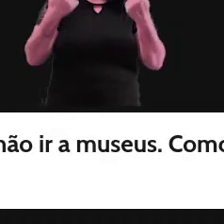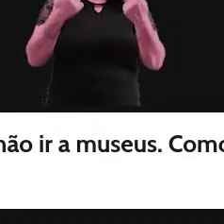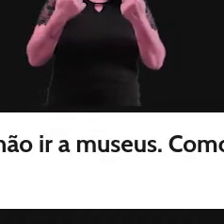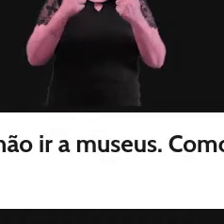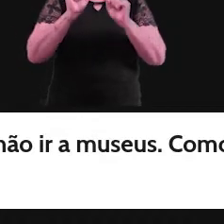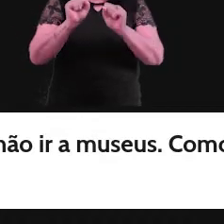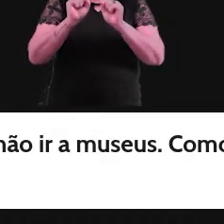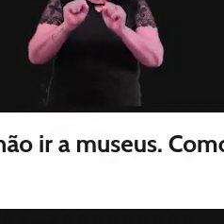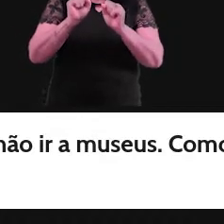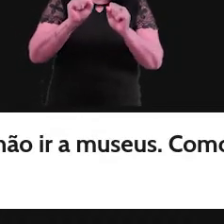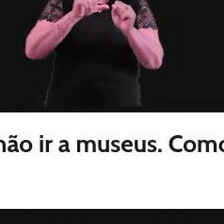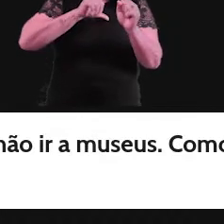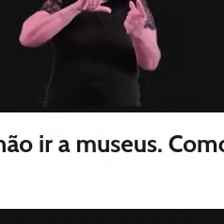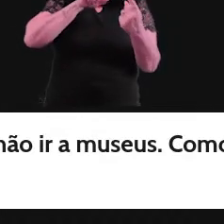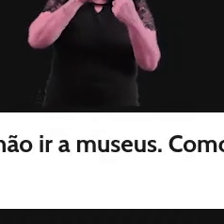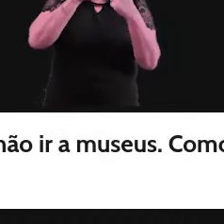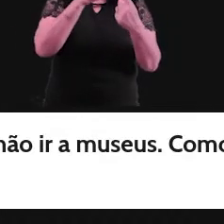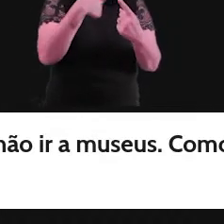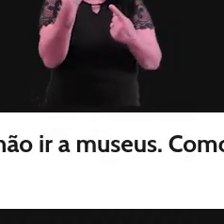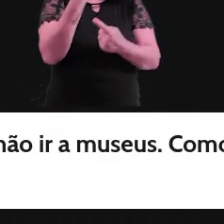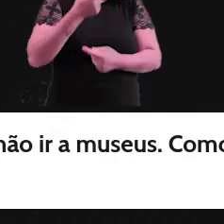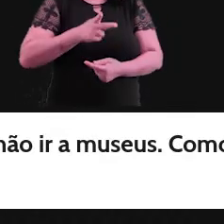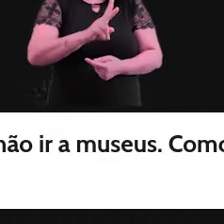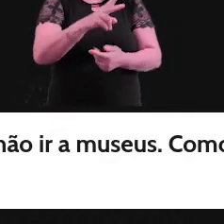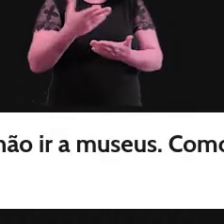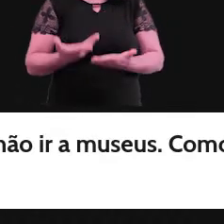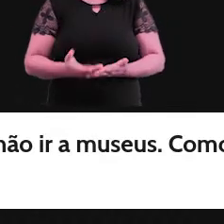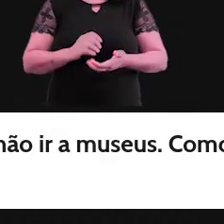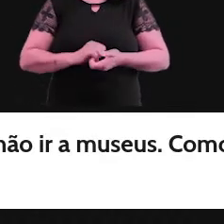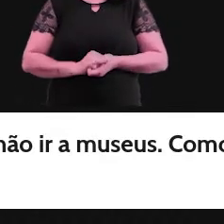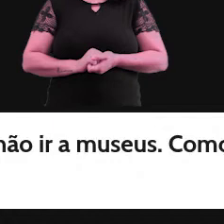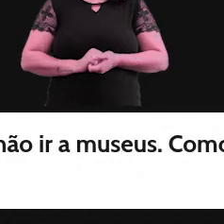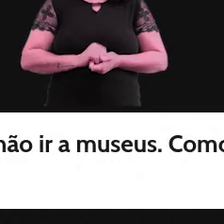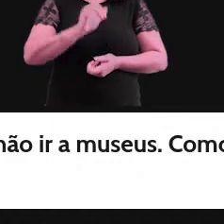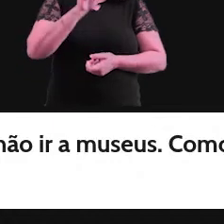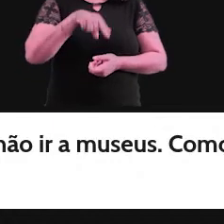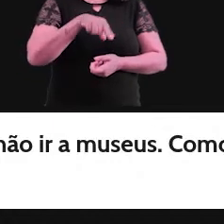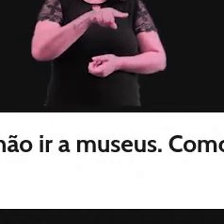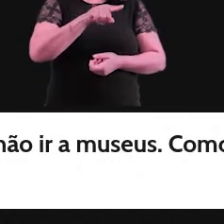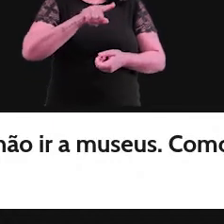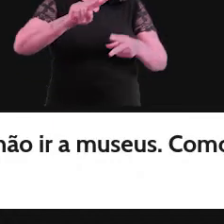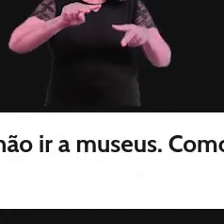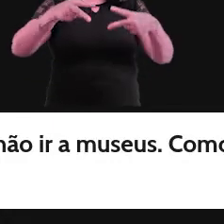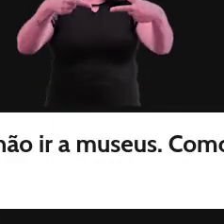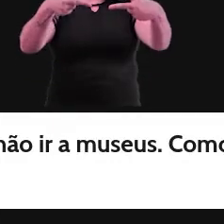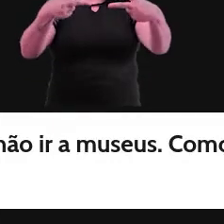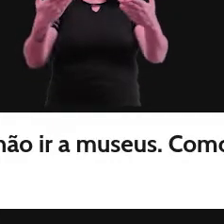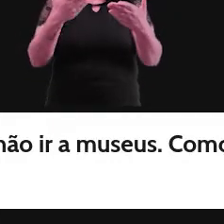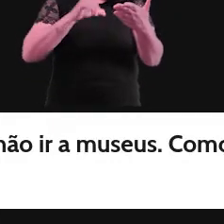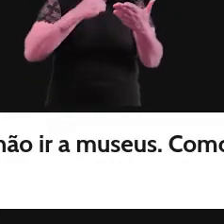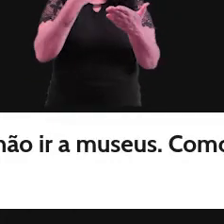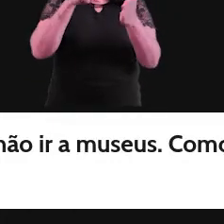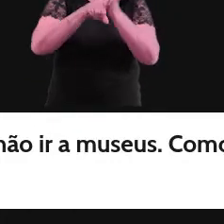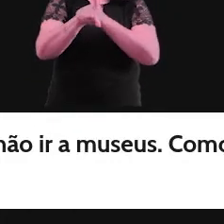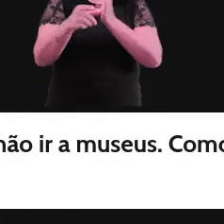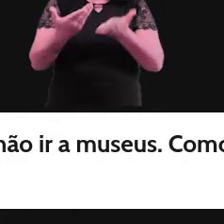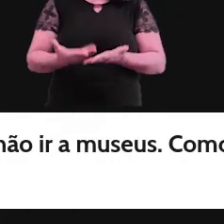seguirmos. Muito, muito bem observado. E, com base nesse link, eu passo para a